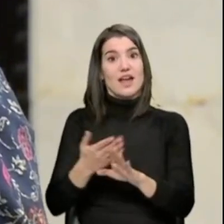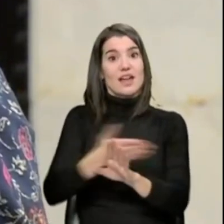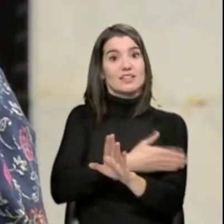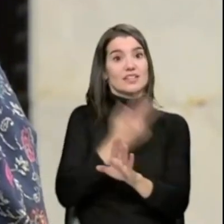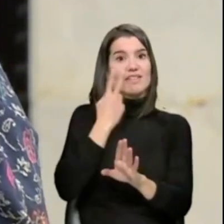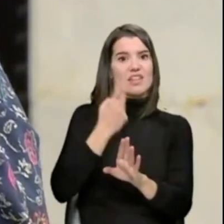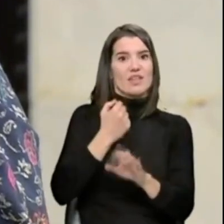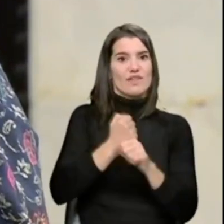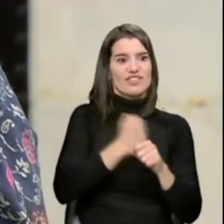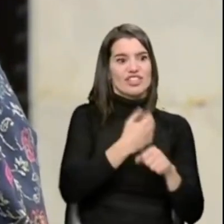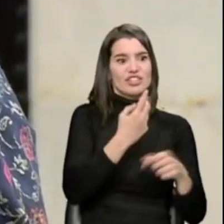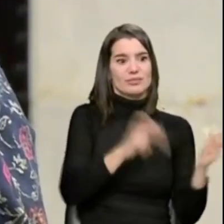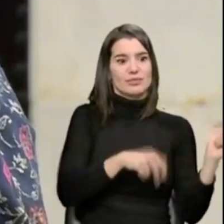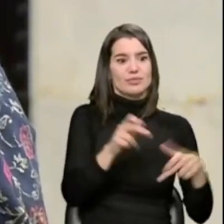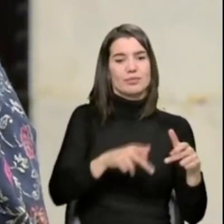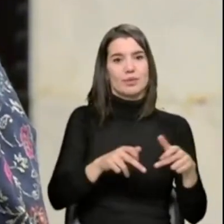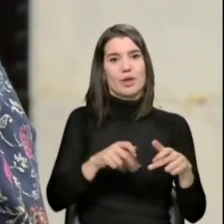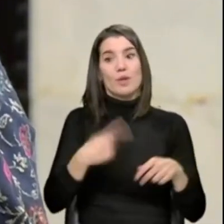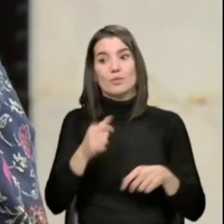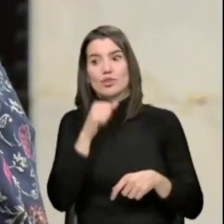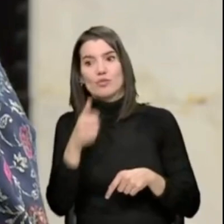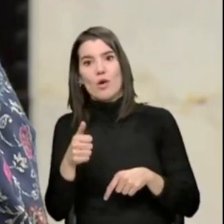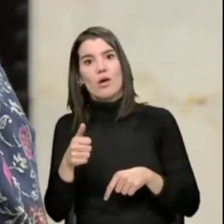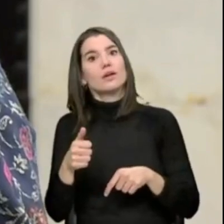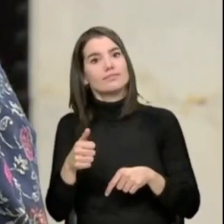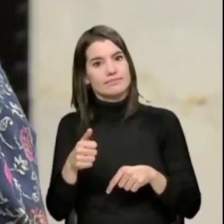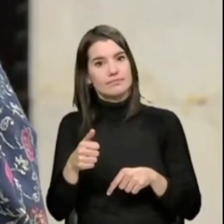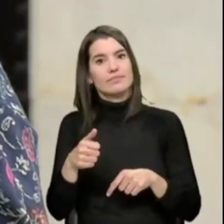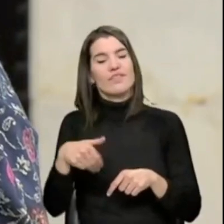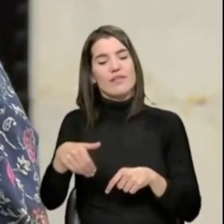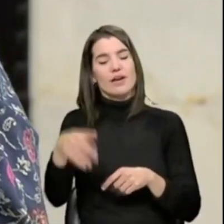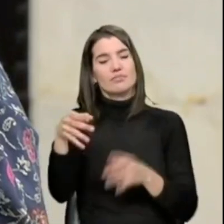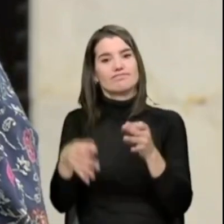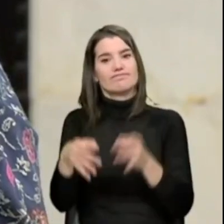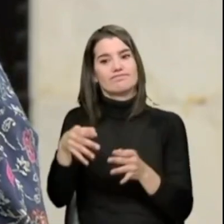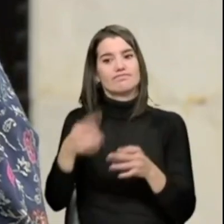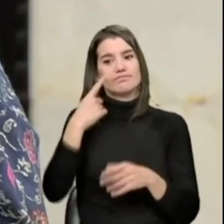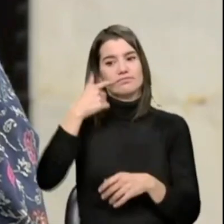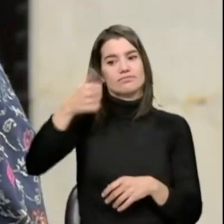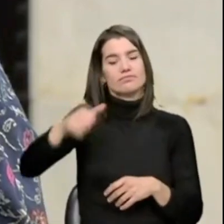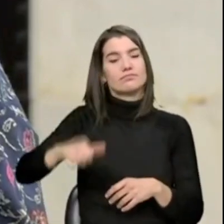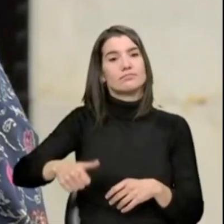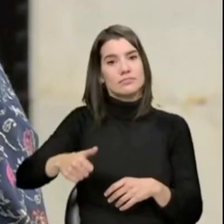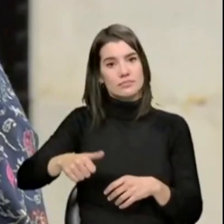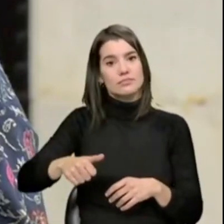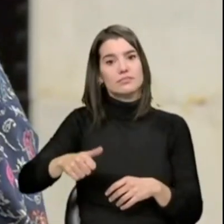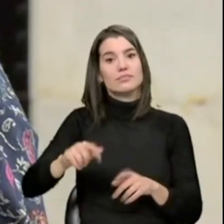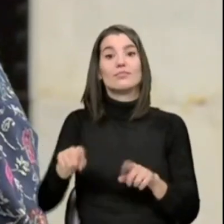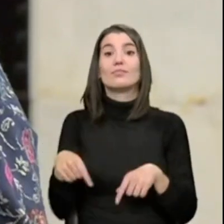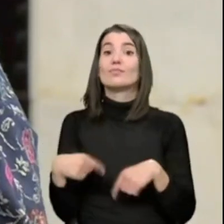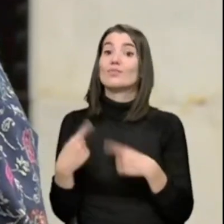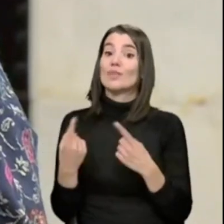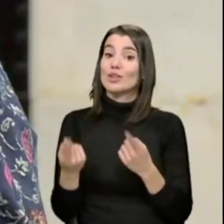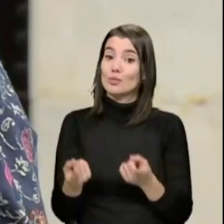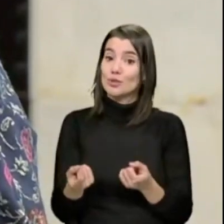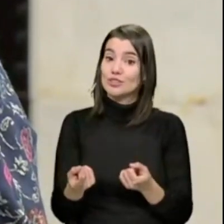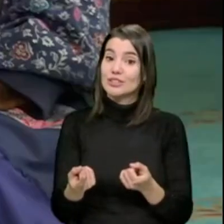cá. E essa minha vivência cá vai ser julgada, que é para depois